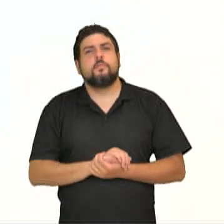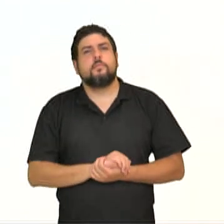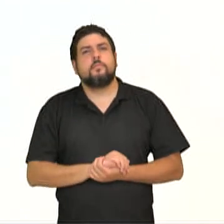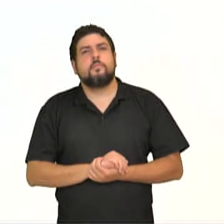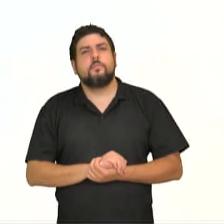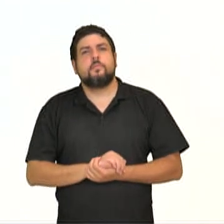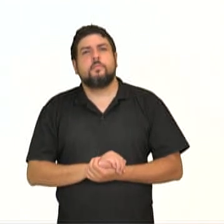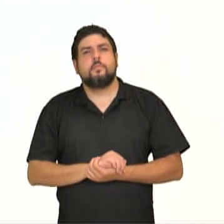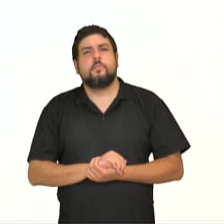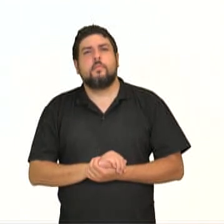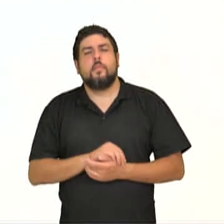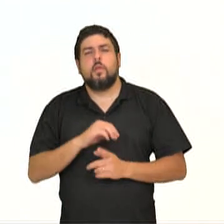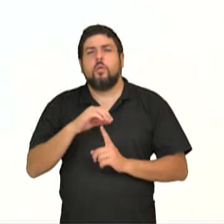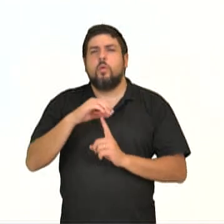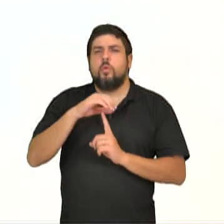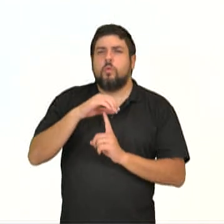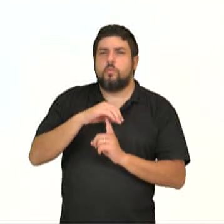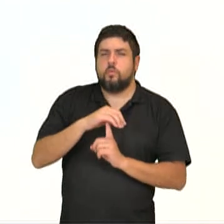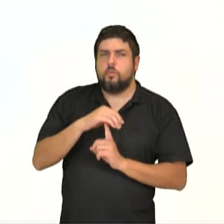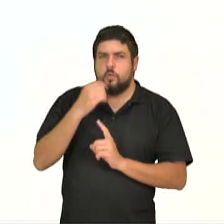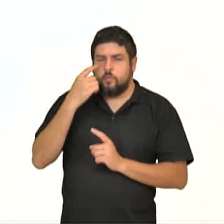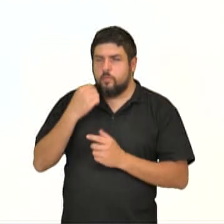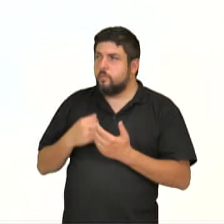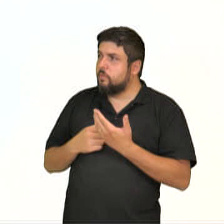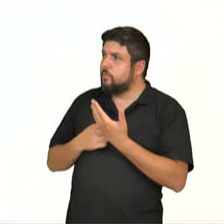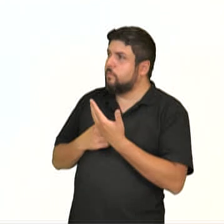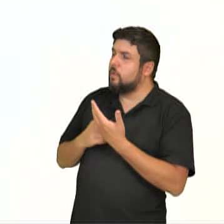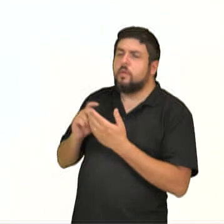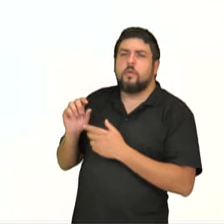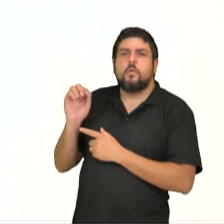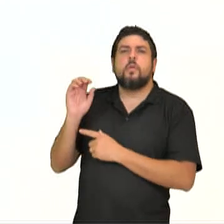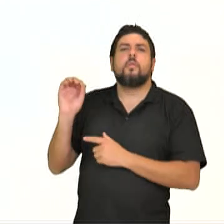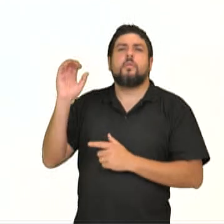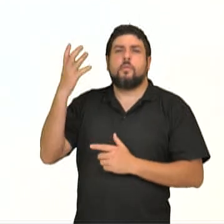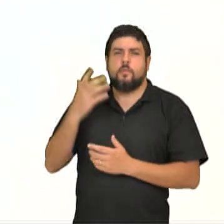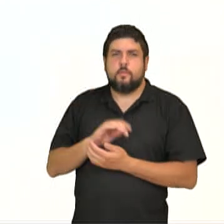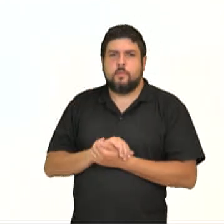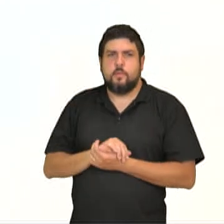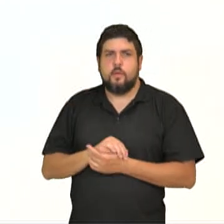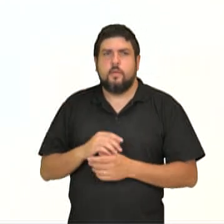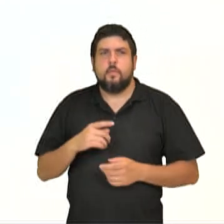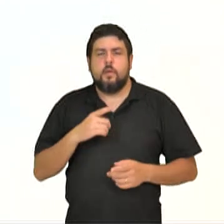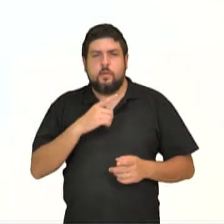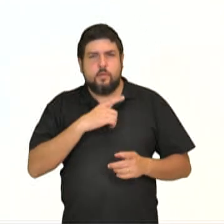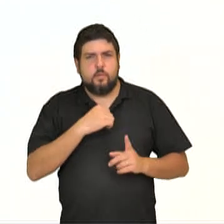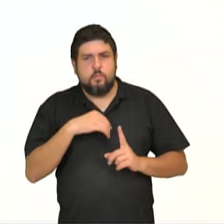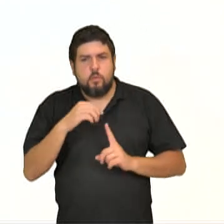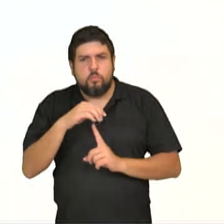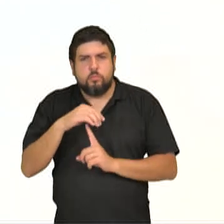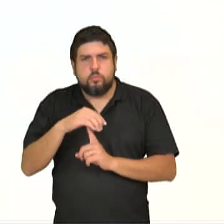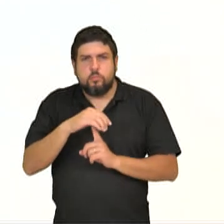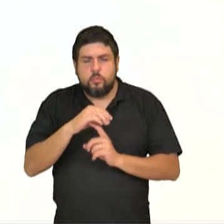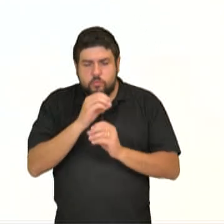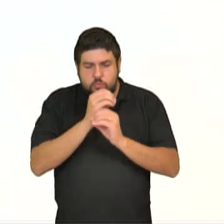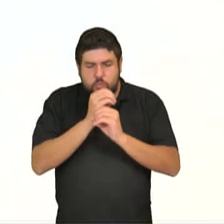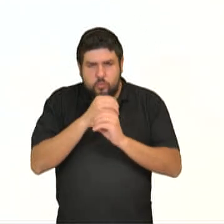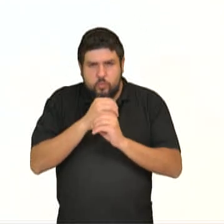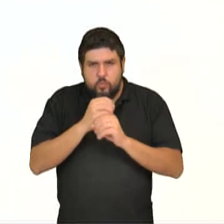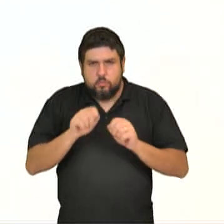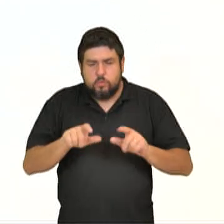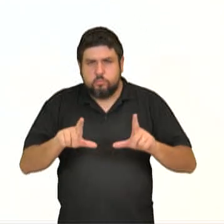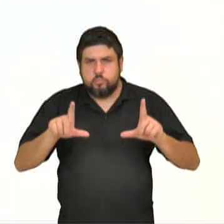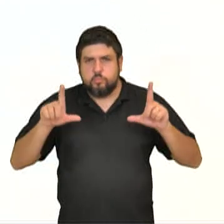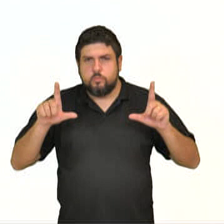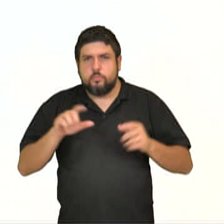fungo Histoplasma capsulatum. Aqui a gente também tem a representação, a visualização deles no microscópio e também